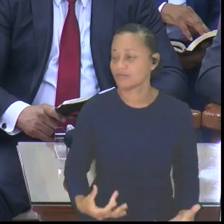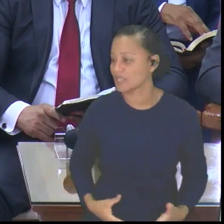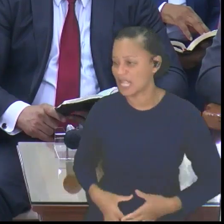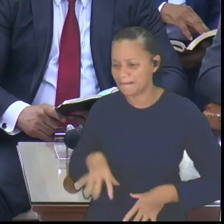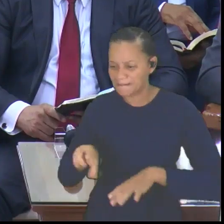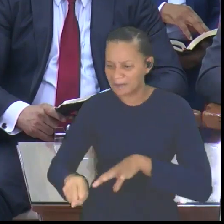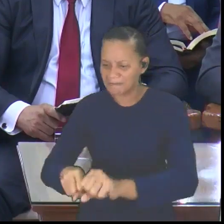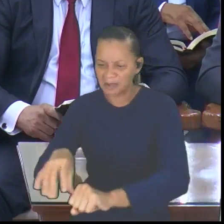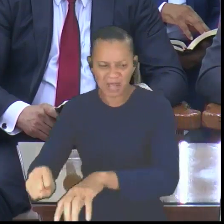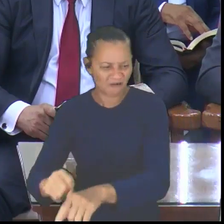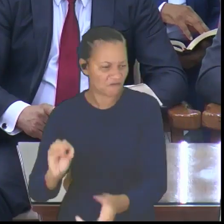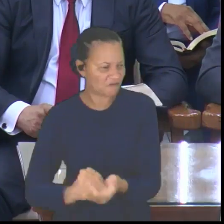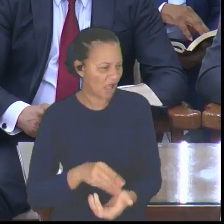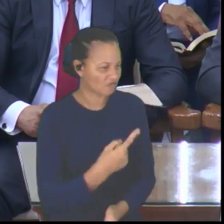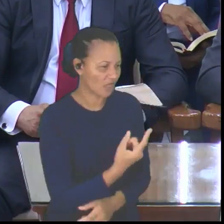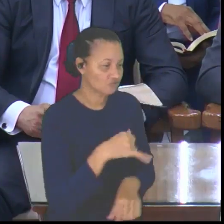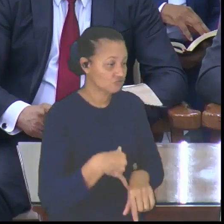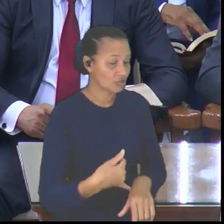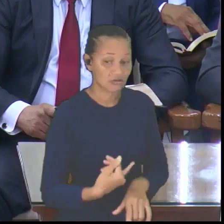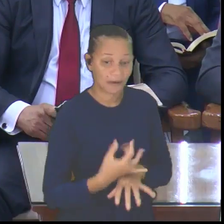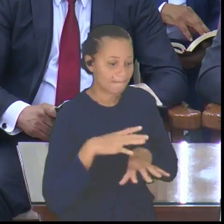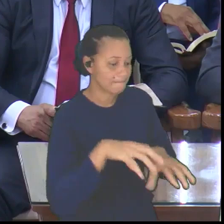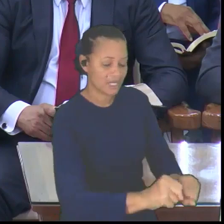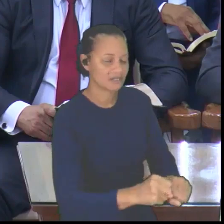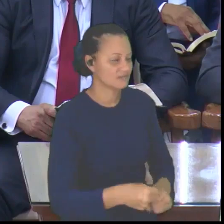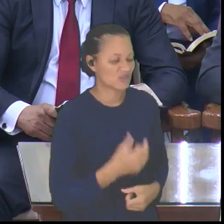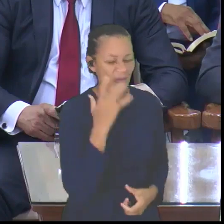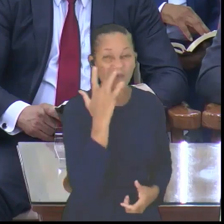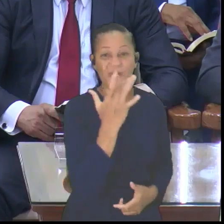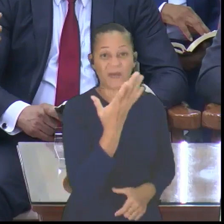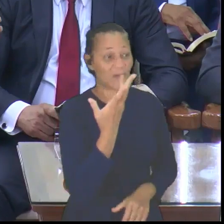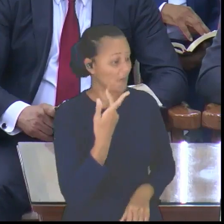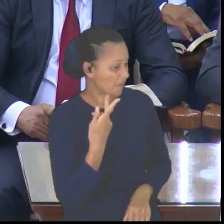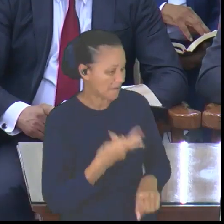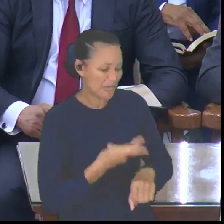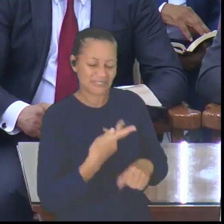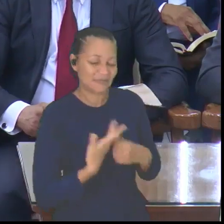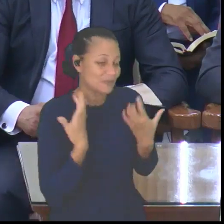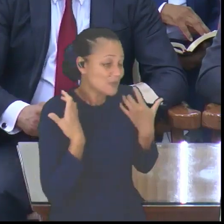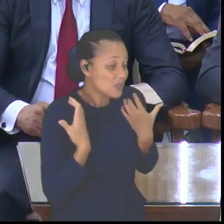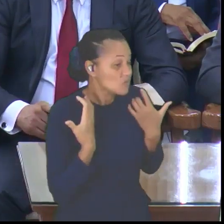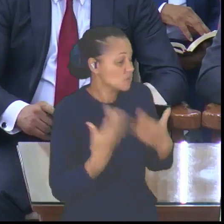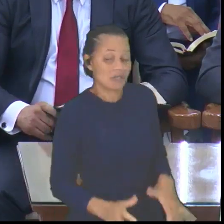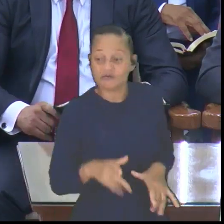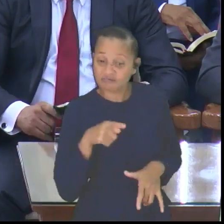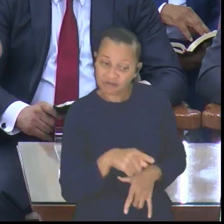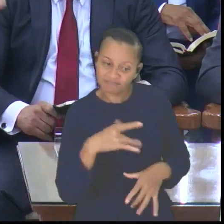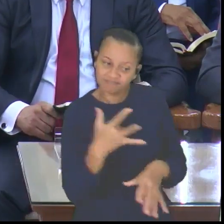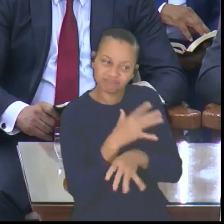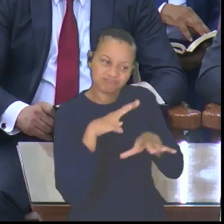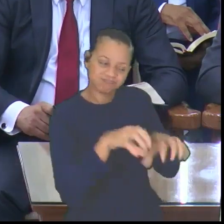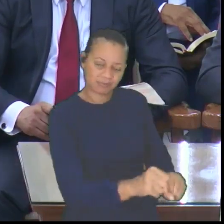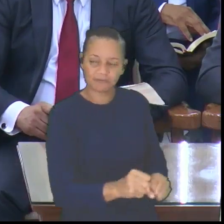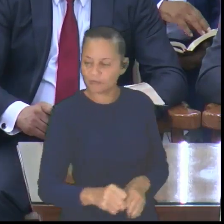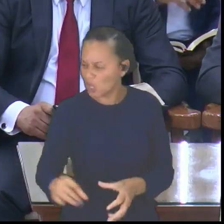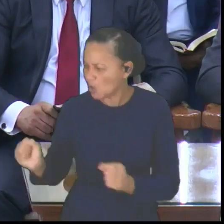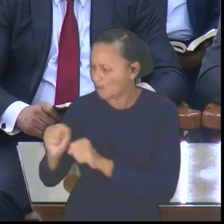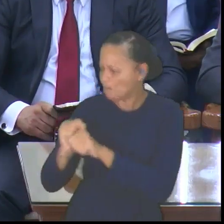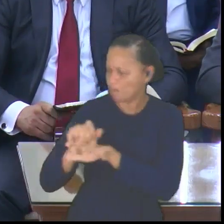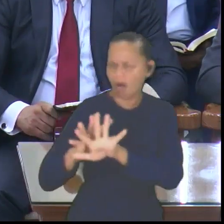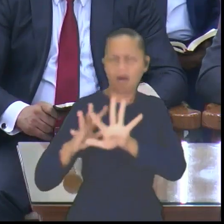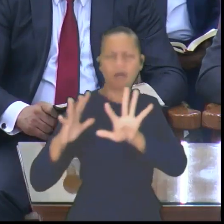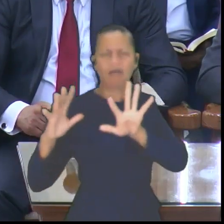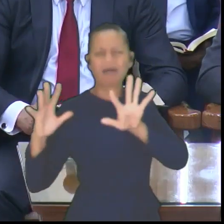as cidades, porque eu não vou tomar Jerusalém? O meu plano é Jerusalém, não é o ouro e a praia, eu quero Jerusalém. E armou o seu